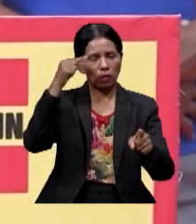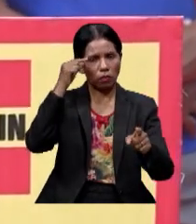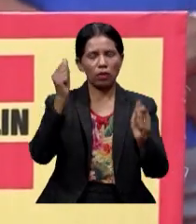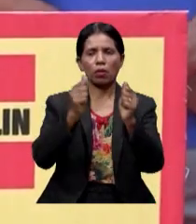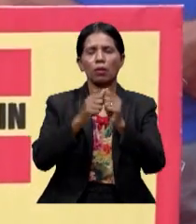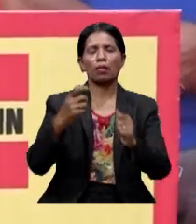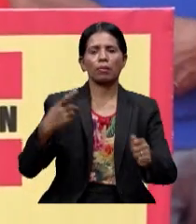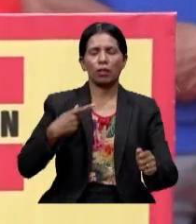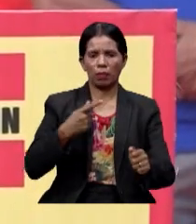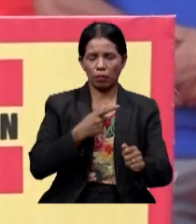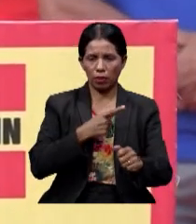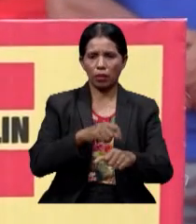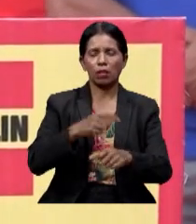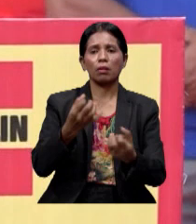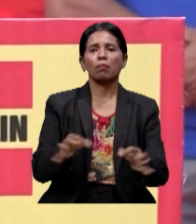parlamento, importante teves.